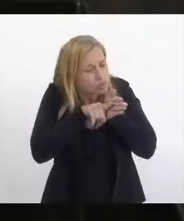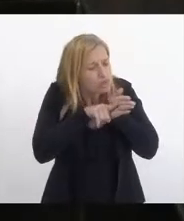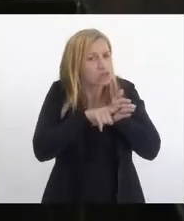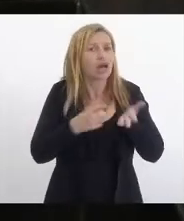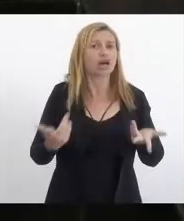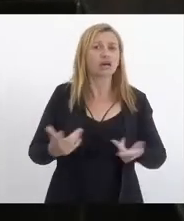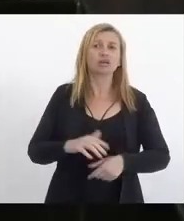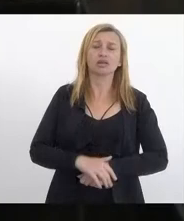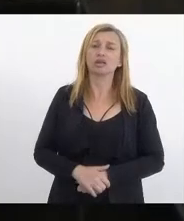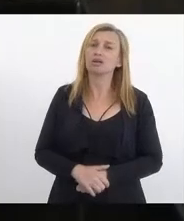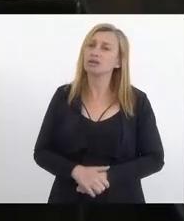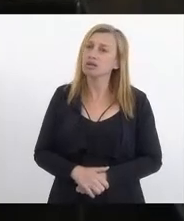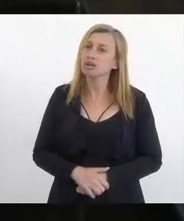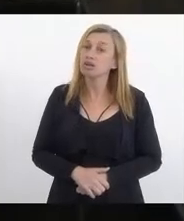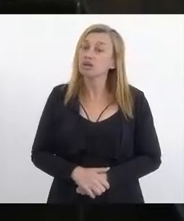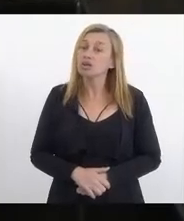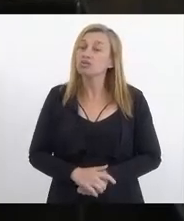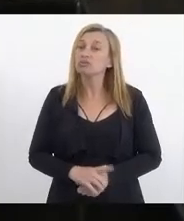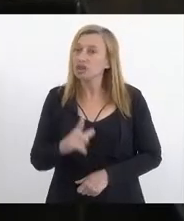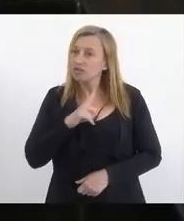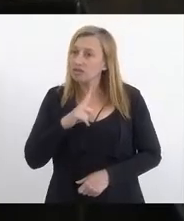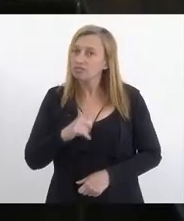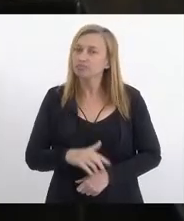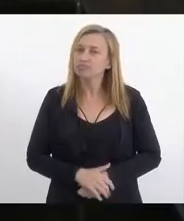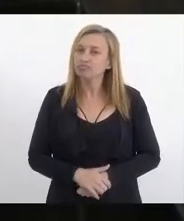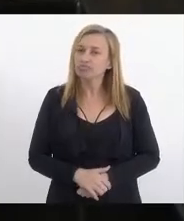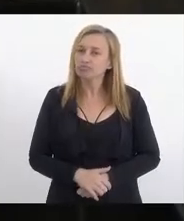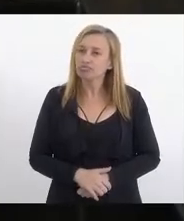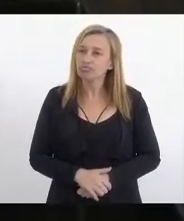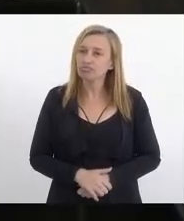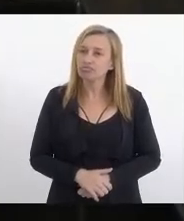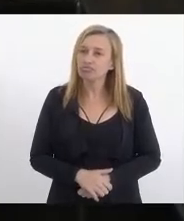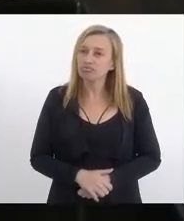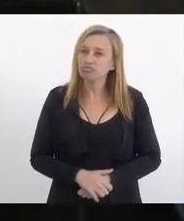checado, de que houve